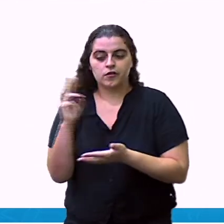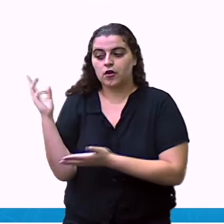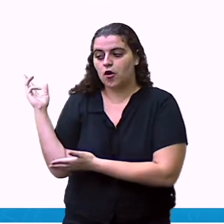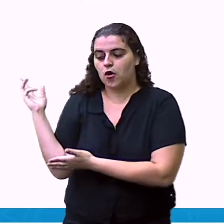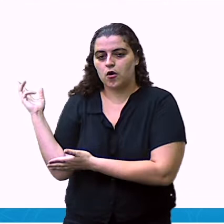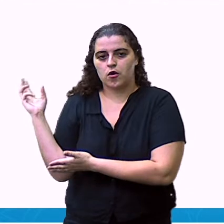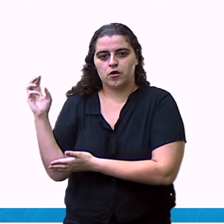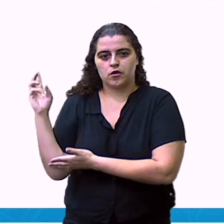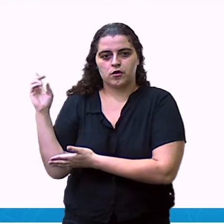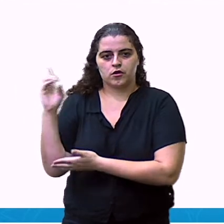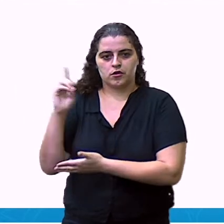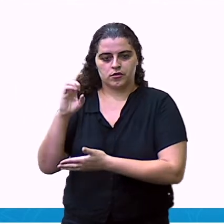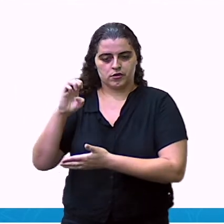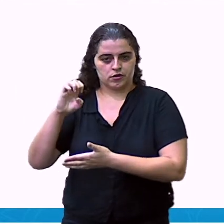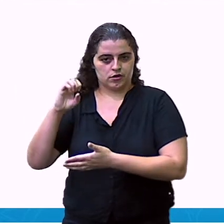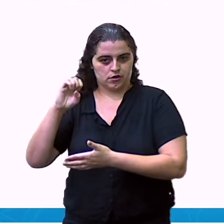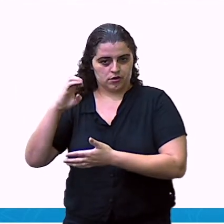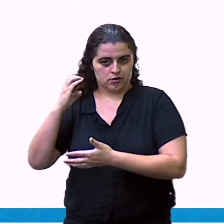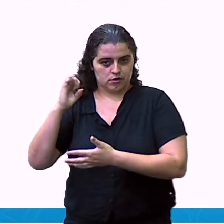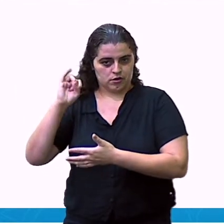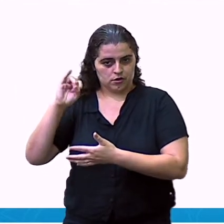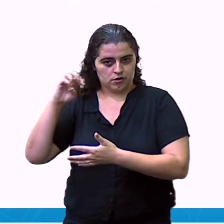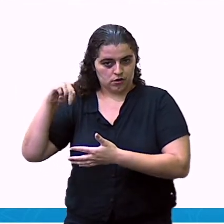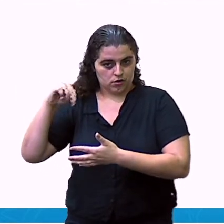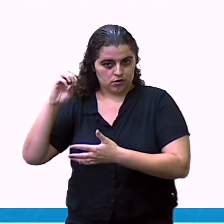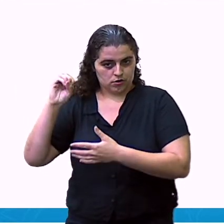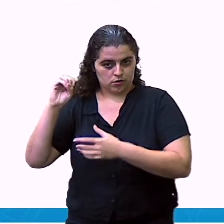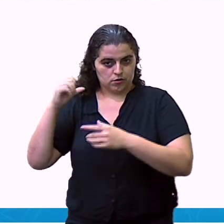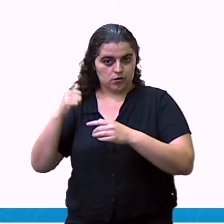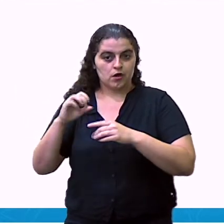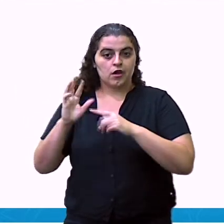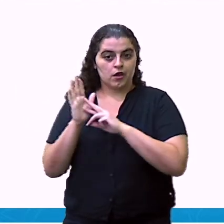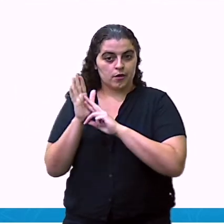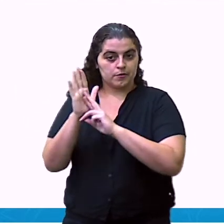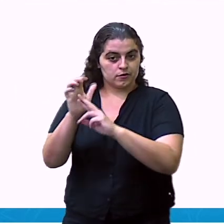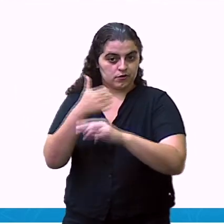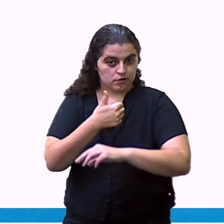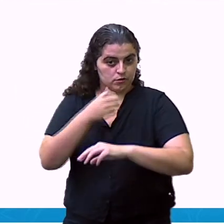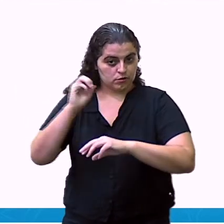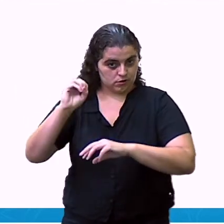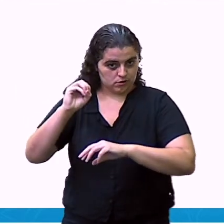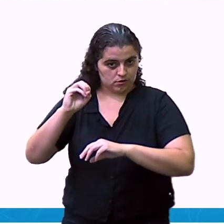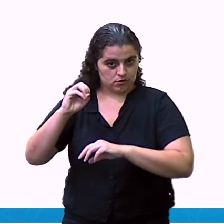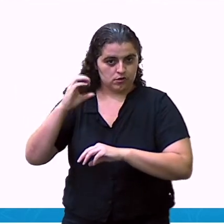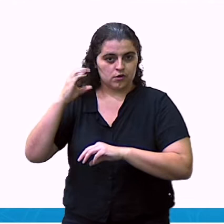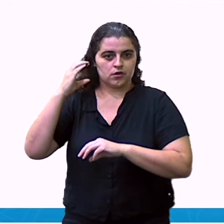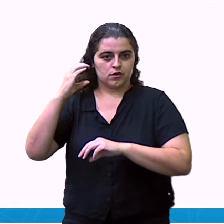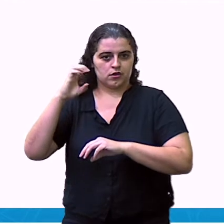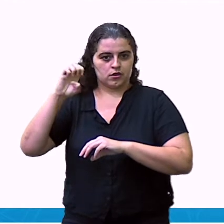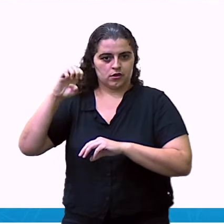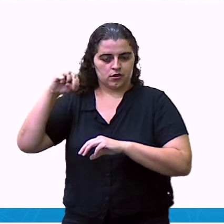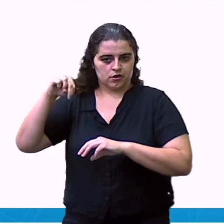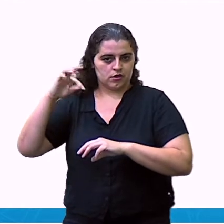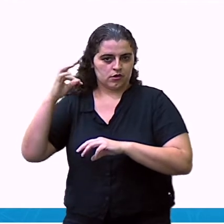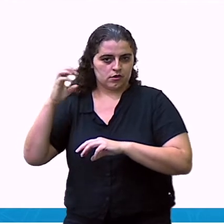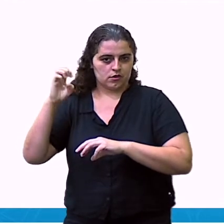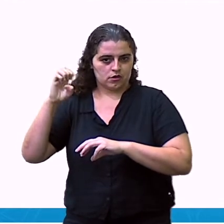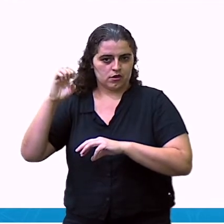décimos, centésimos e milésimos. Ou seja, primeira fração, nós temos